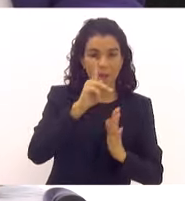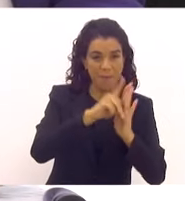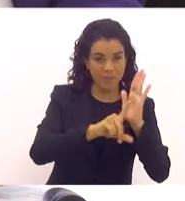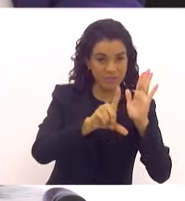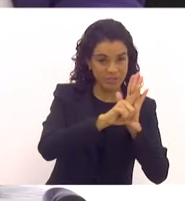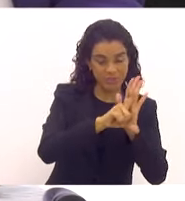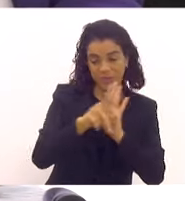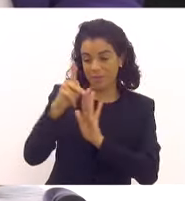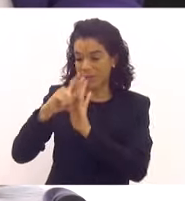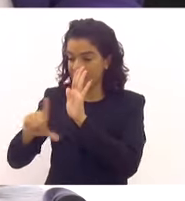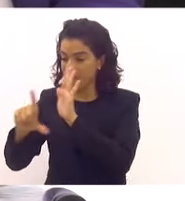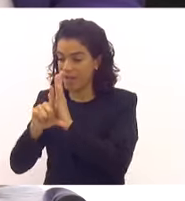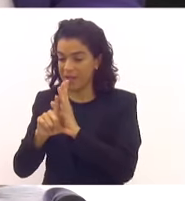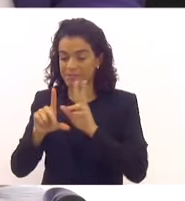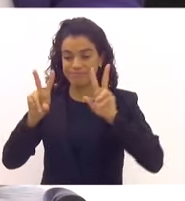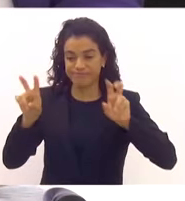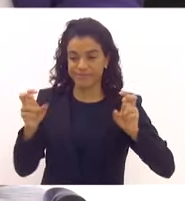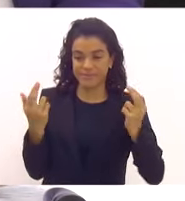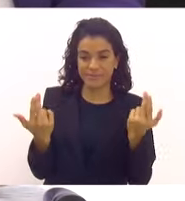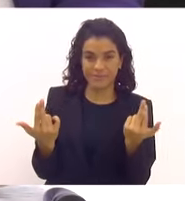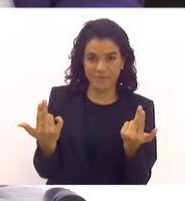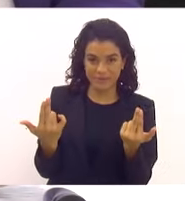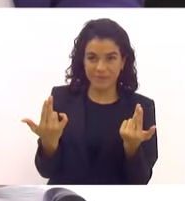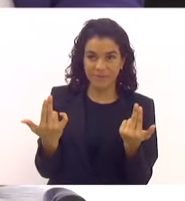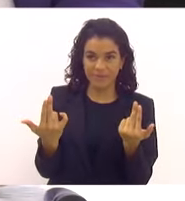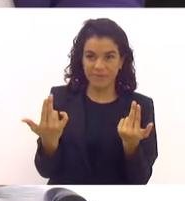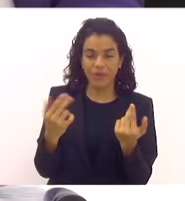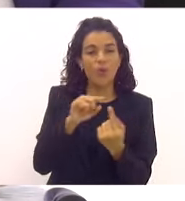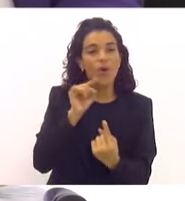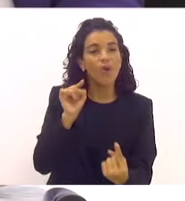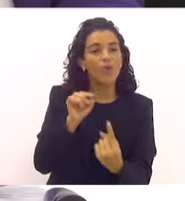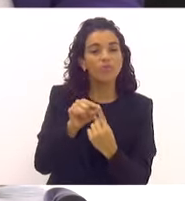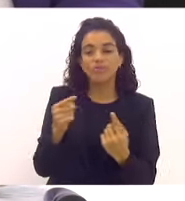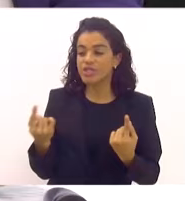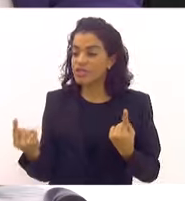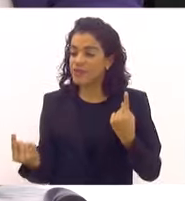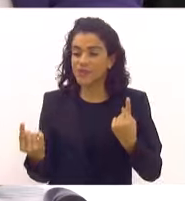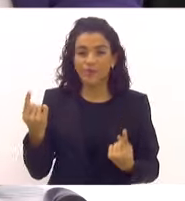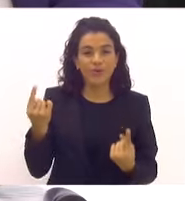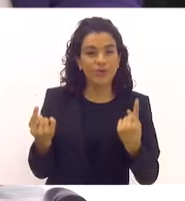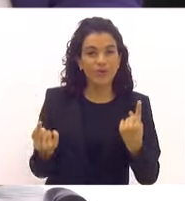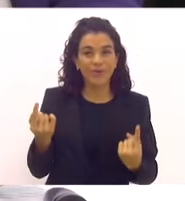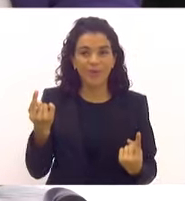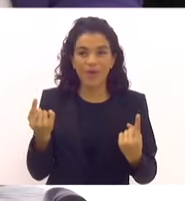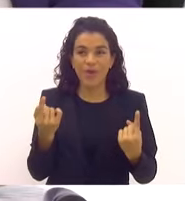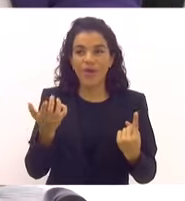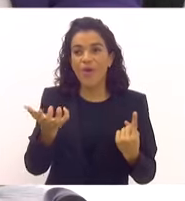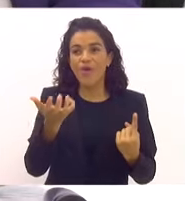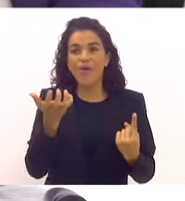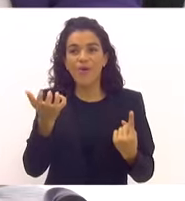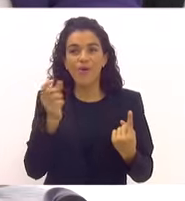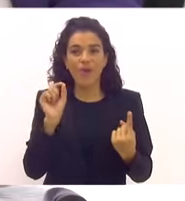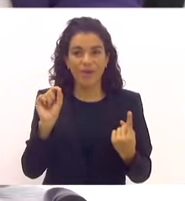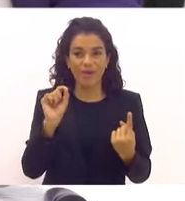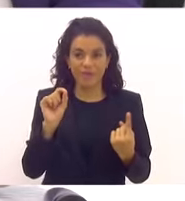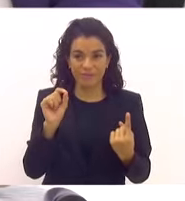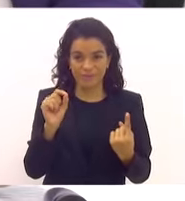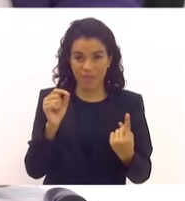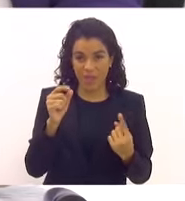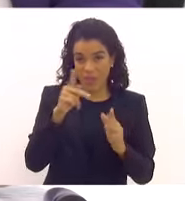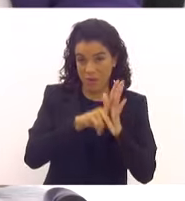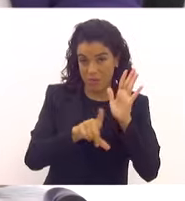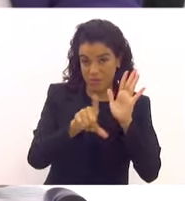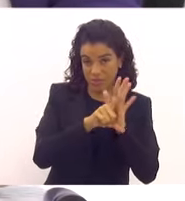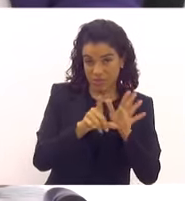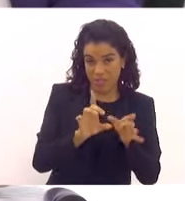tema, se a gente pensar no objetivo, qual é o que eu quero com aquela indicação? Se eu tenho um projeto de